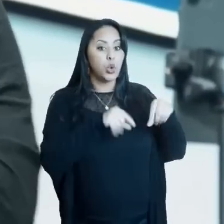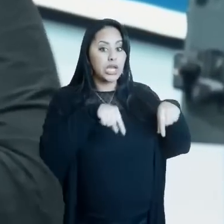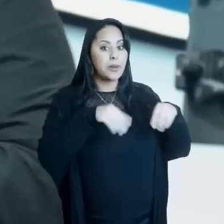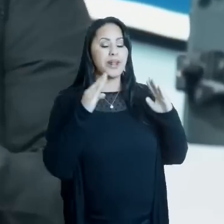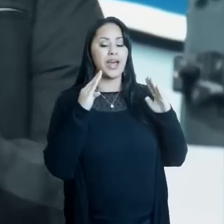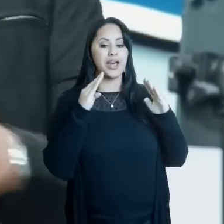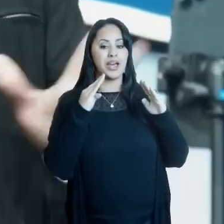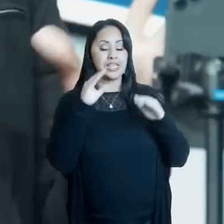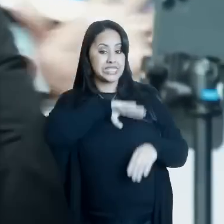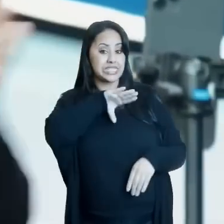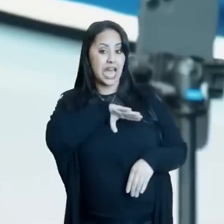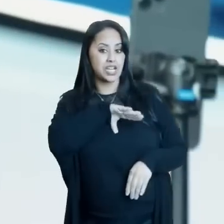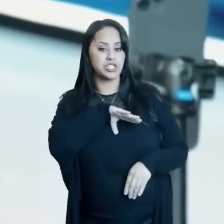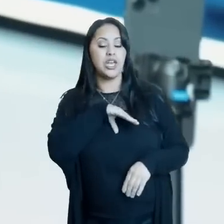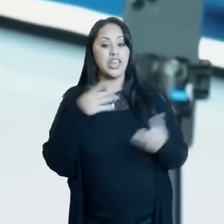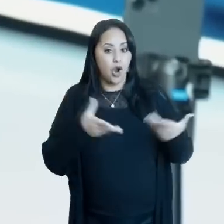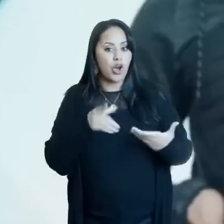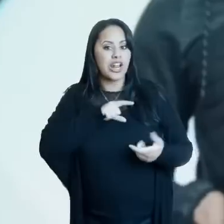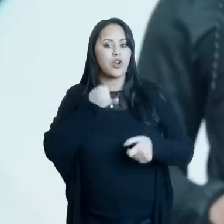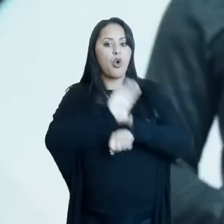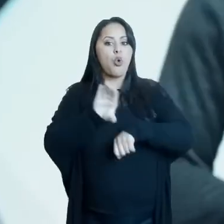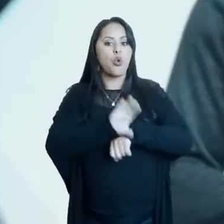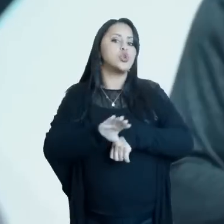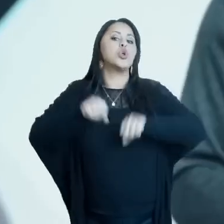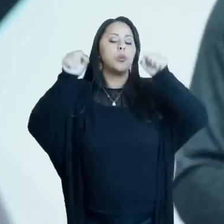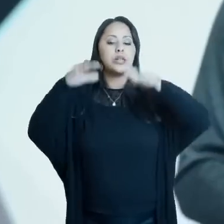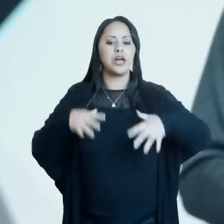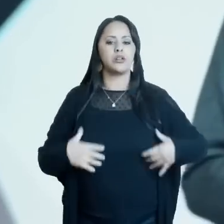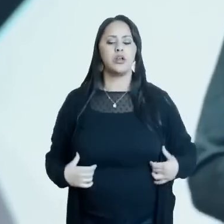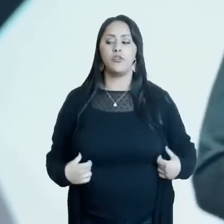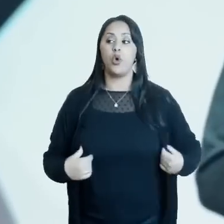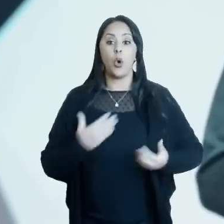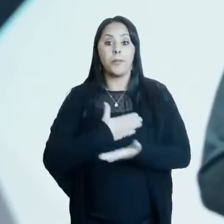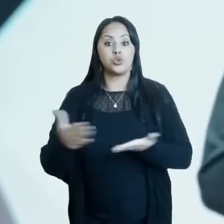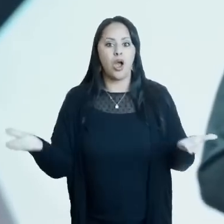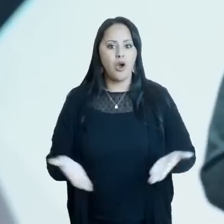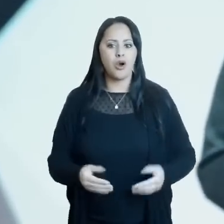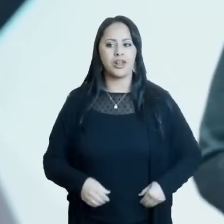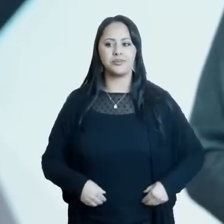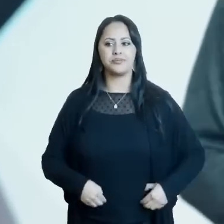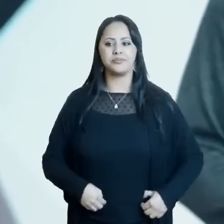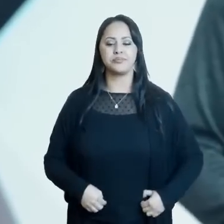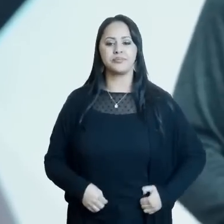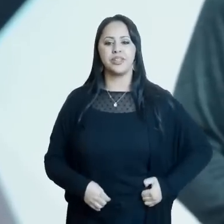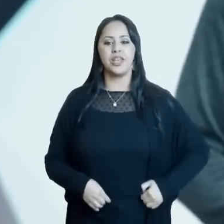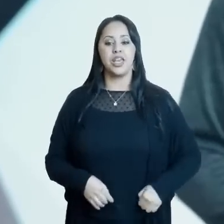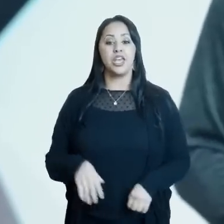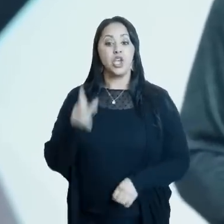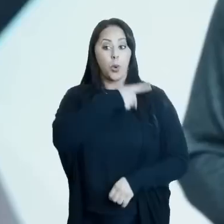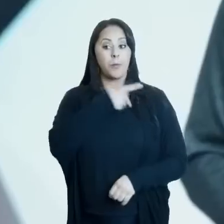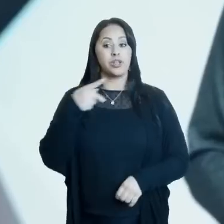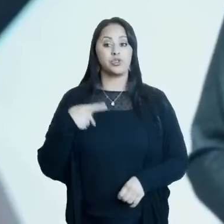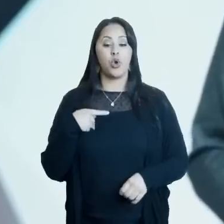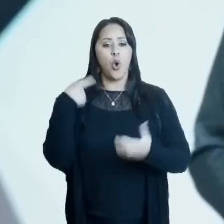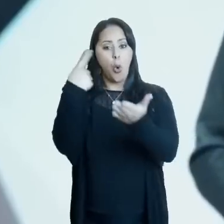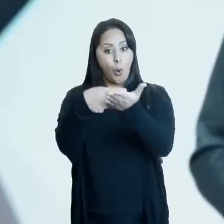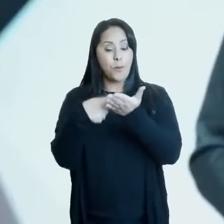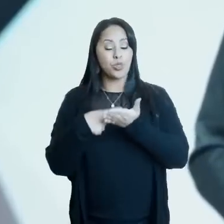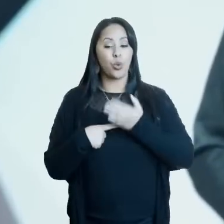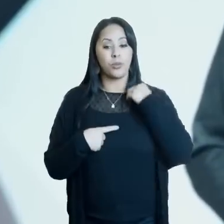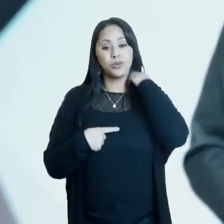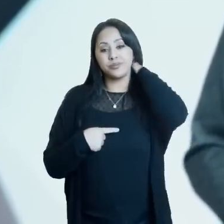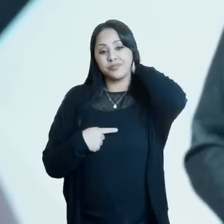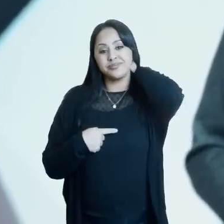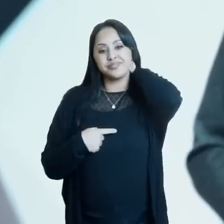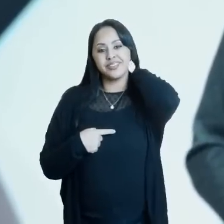entrou no iluminado. Na época estava começando. Aí eu falei: e ele tá tendo resultado? Ele falou: não, ele tá começando, começou agora. E acho que o pastor comentou comigo, não sei se ele, ó, se tiver gente